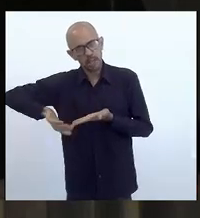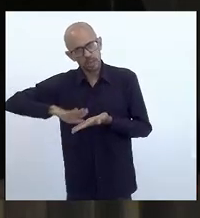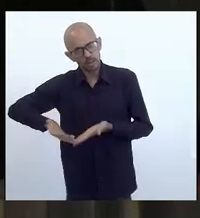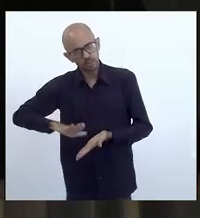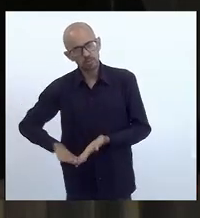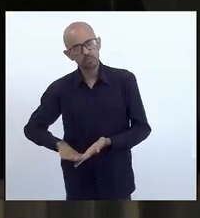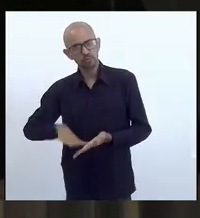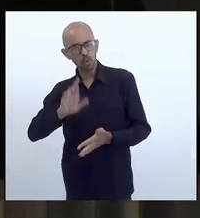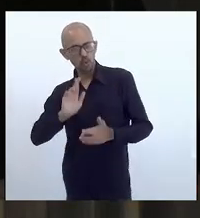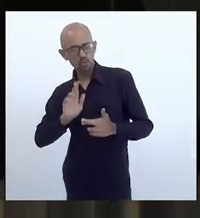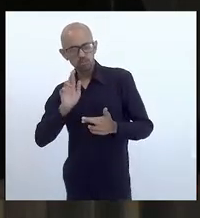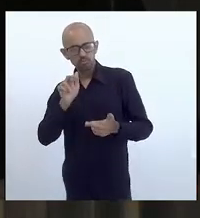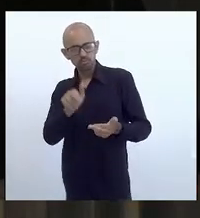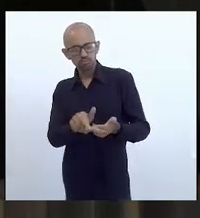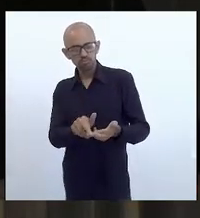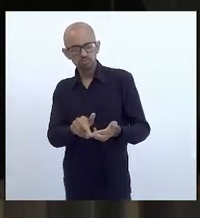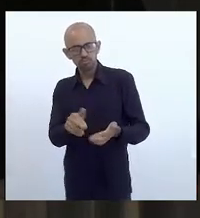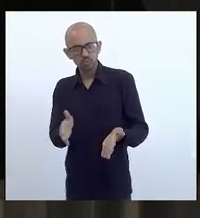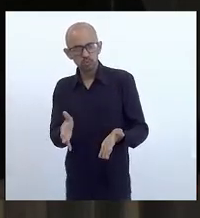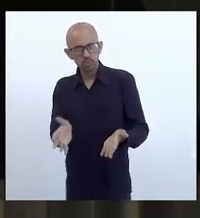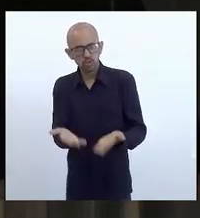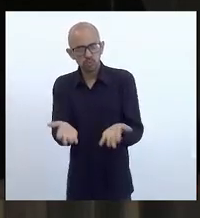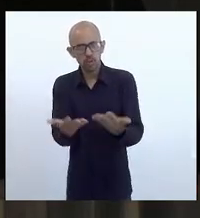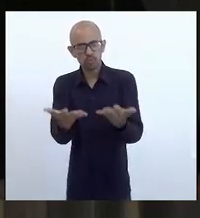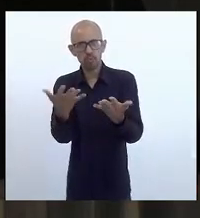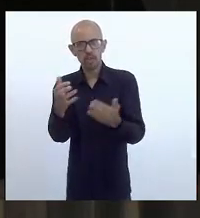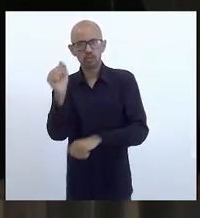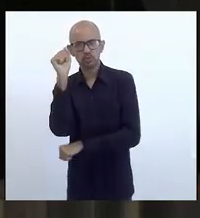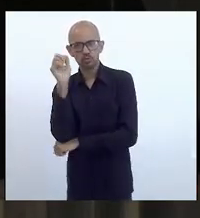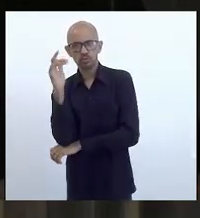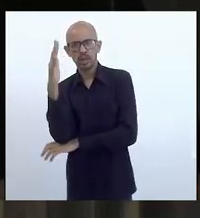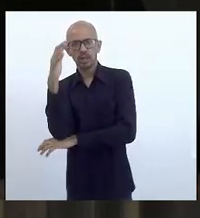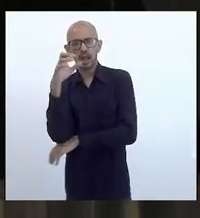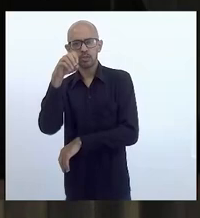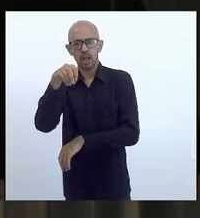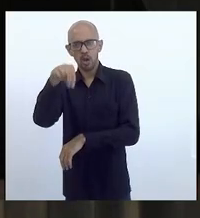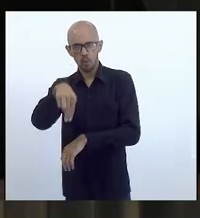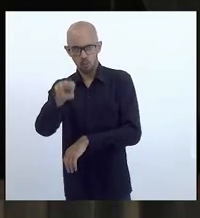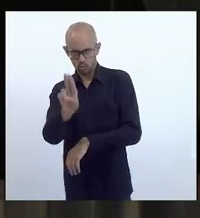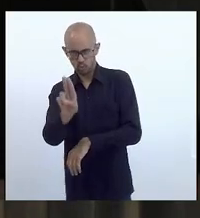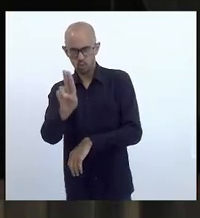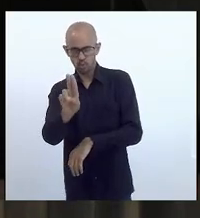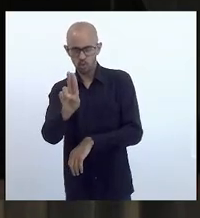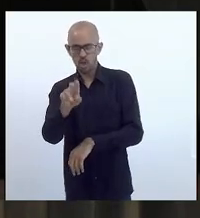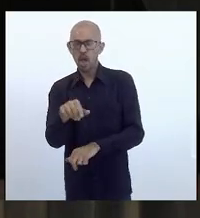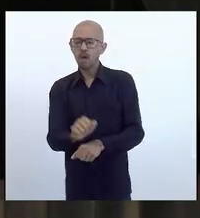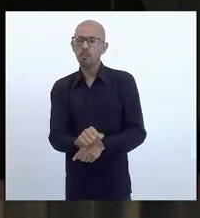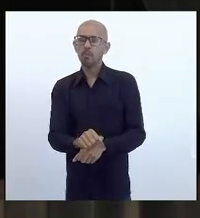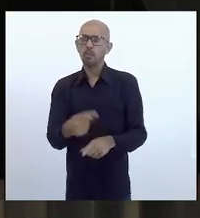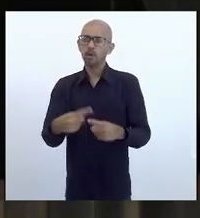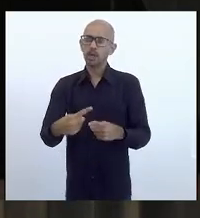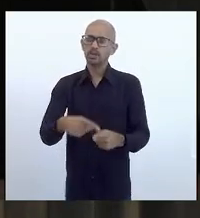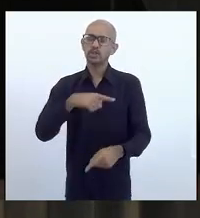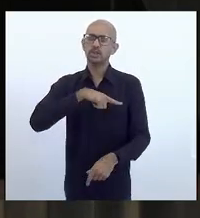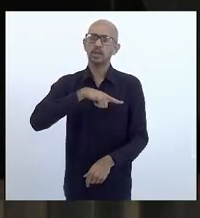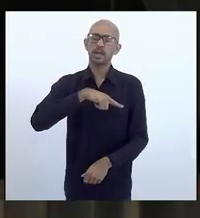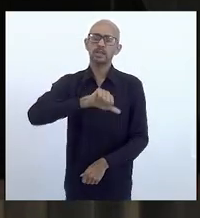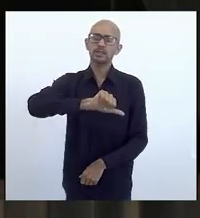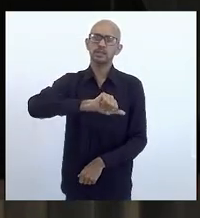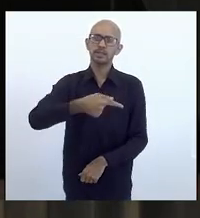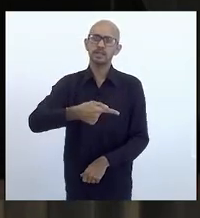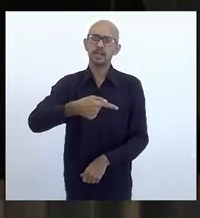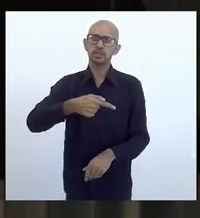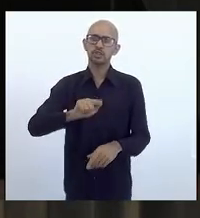dos objetivos do desenvolvimento sustentável da ONU. Vamos lembrar, né, que nós temos 17 metas.